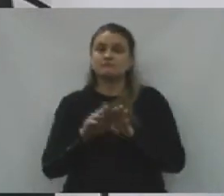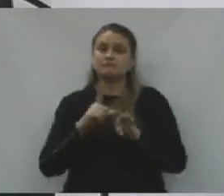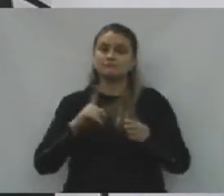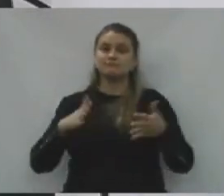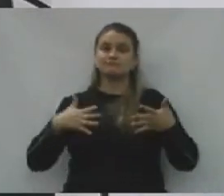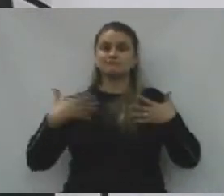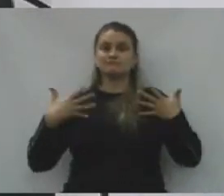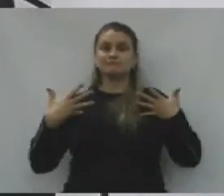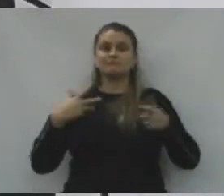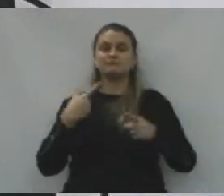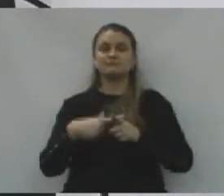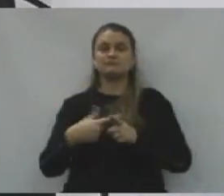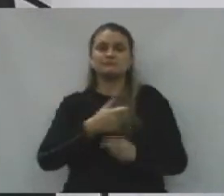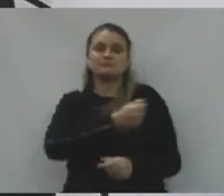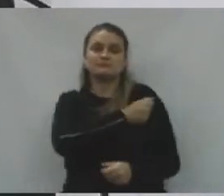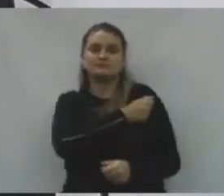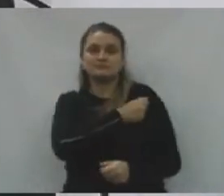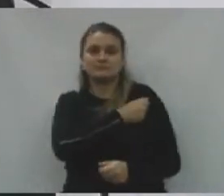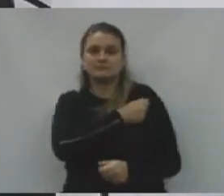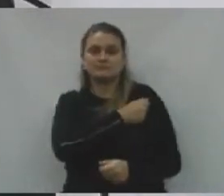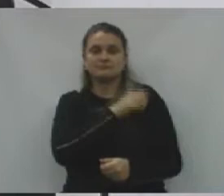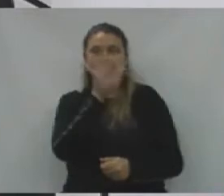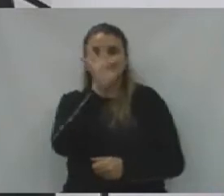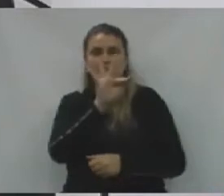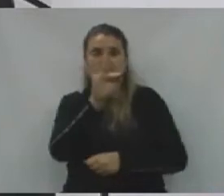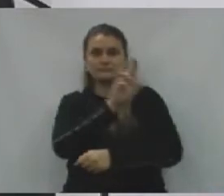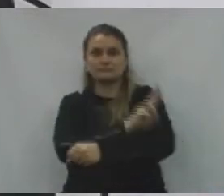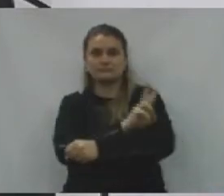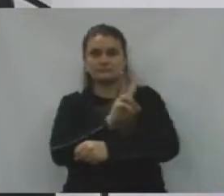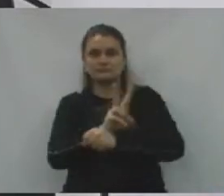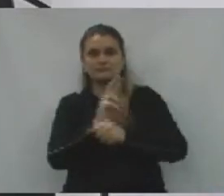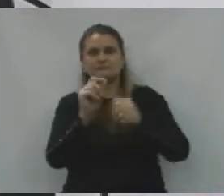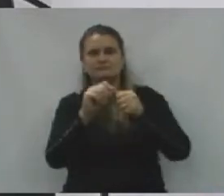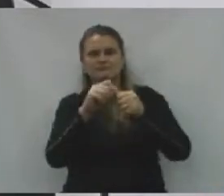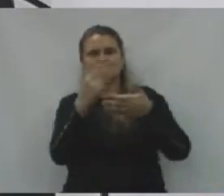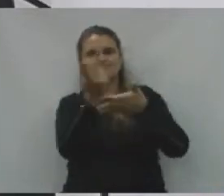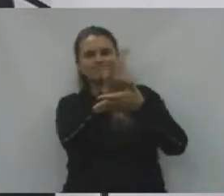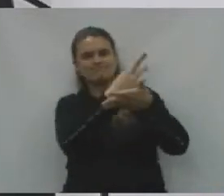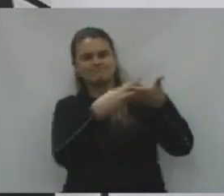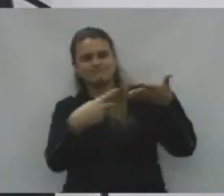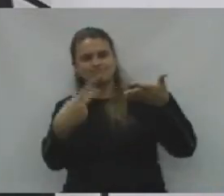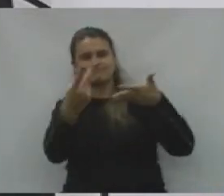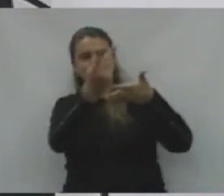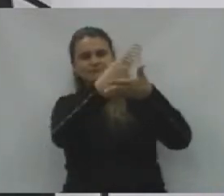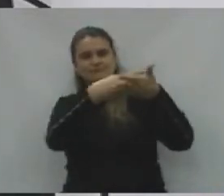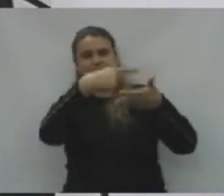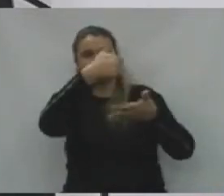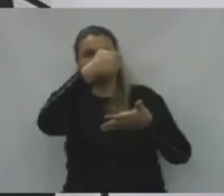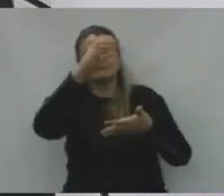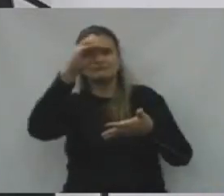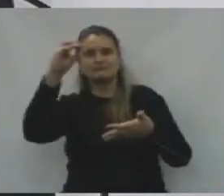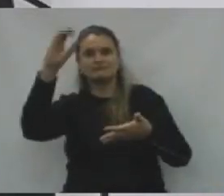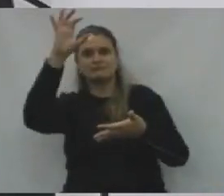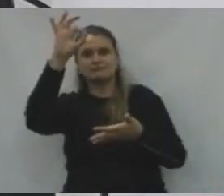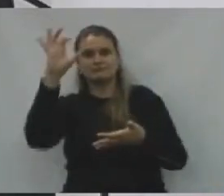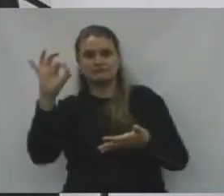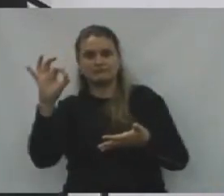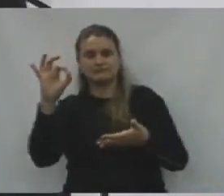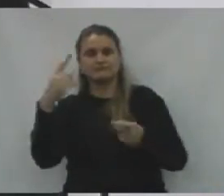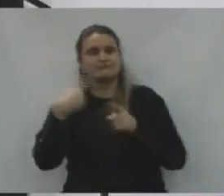com grande alegria para os nossos acadêmicos, a Uniuv teve que redesenhar por completo 100% do Cine e